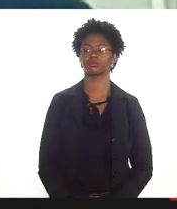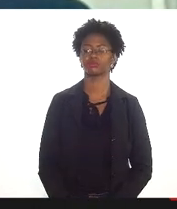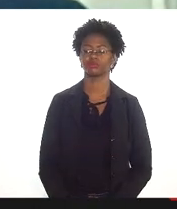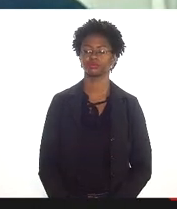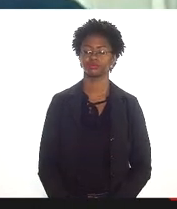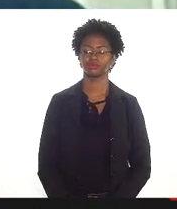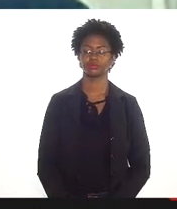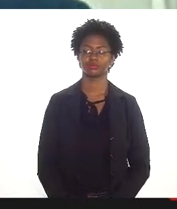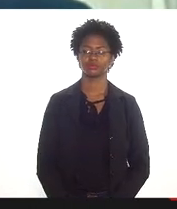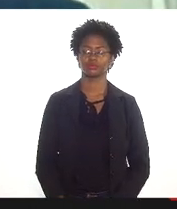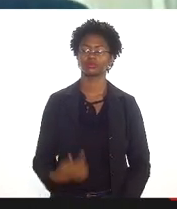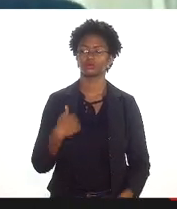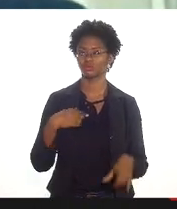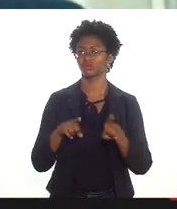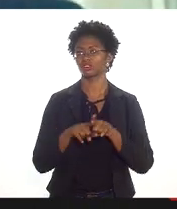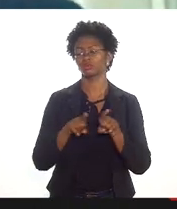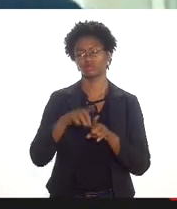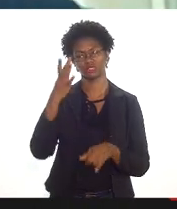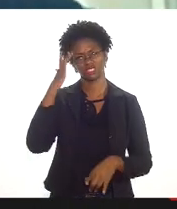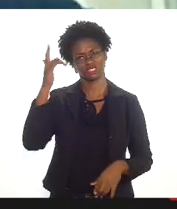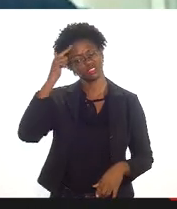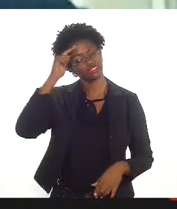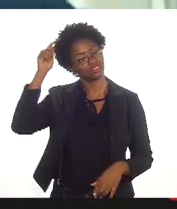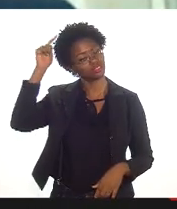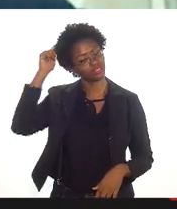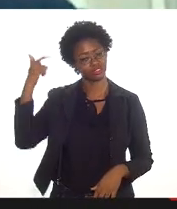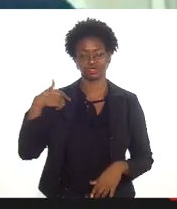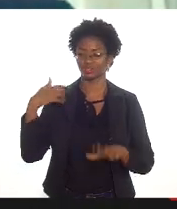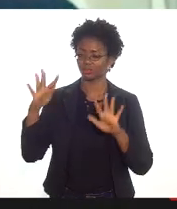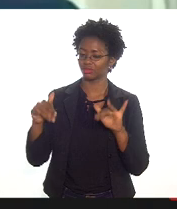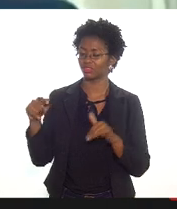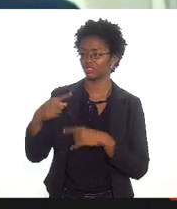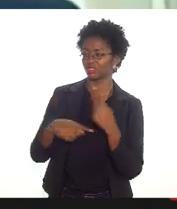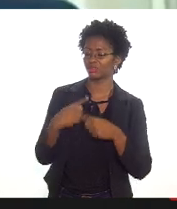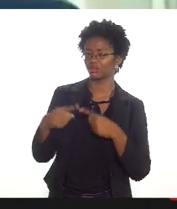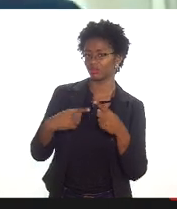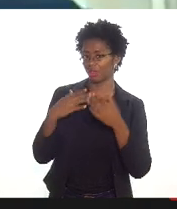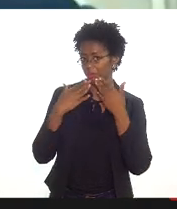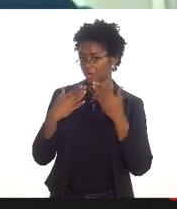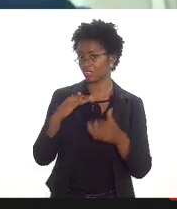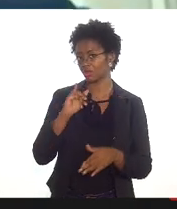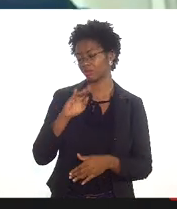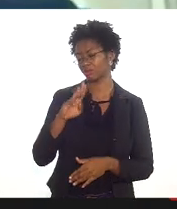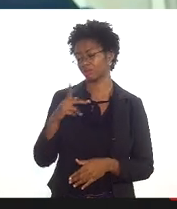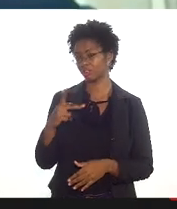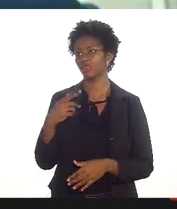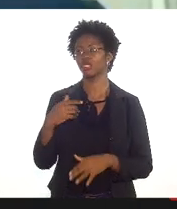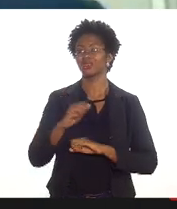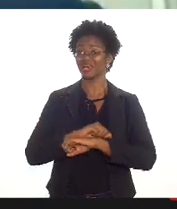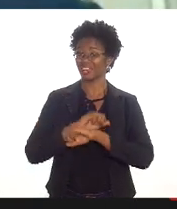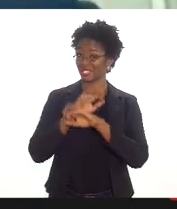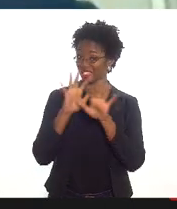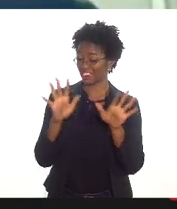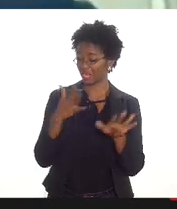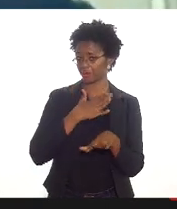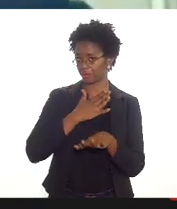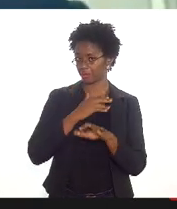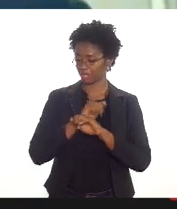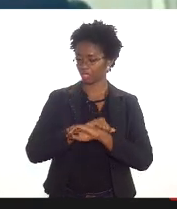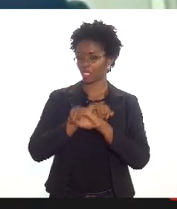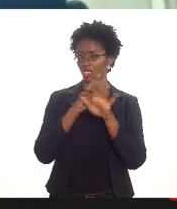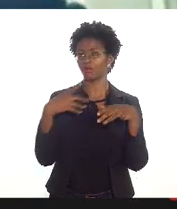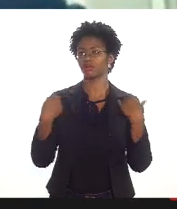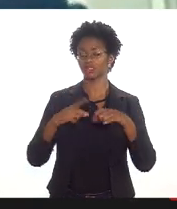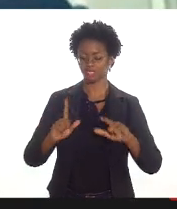Eu também acho, deputado Luiz Paulo, e aqui termino, né, depois da apresentação do IBP, está claro que precisa de uma